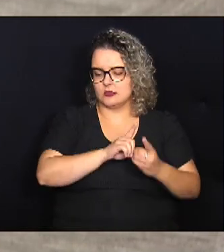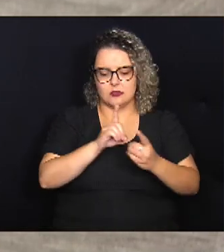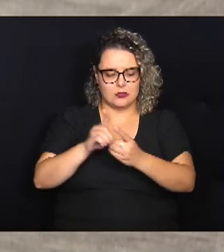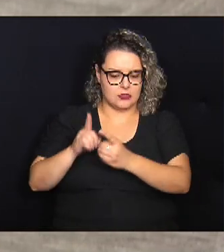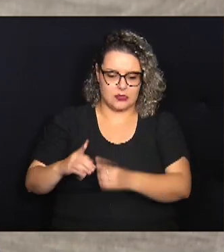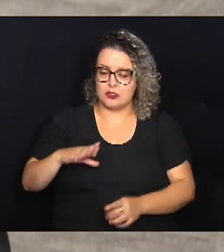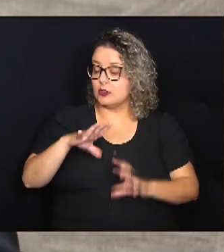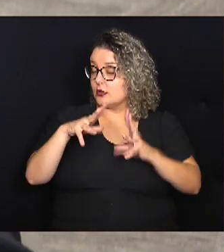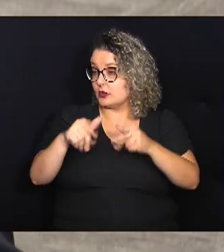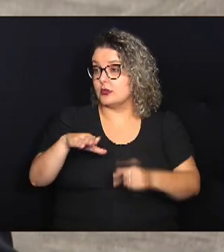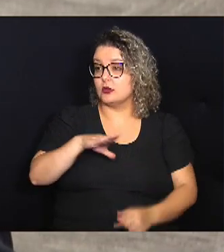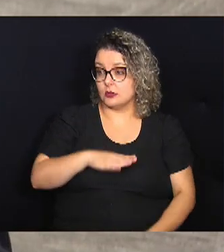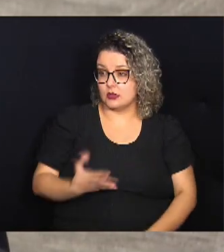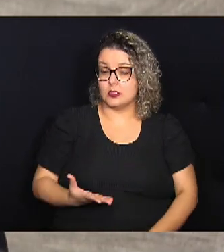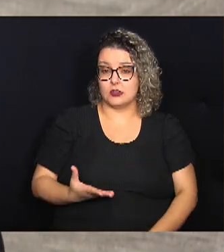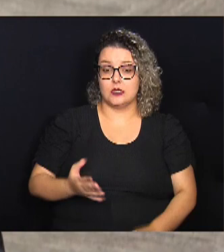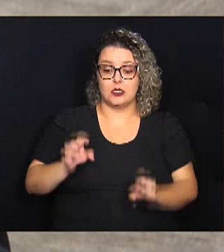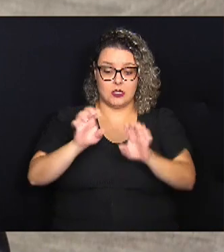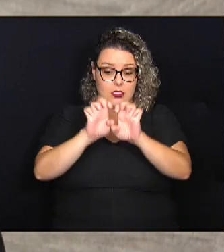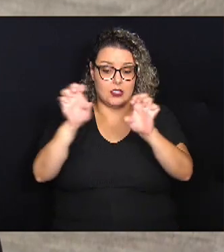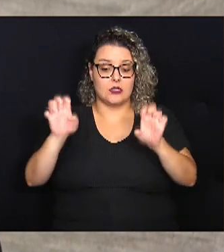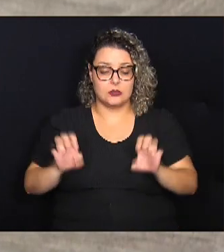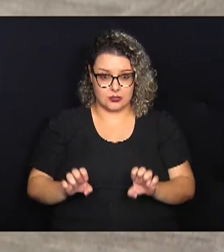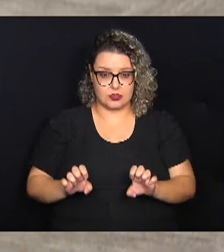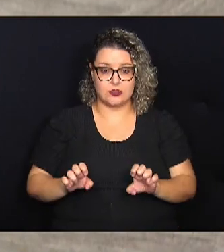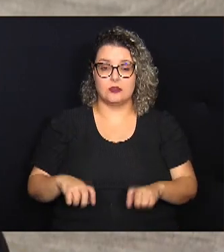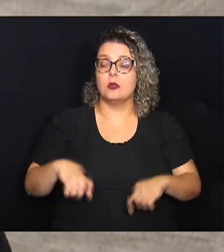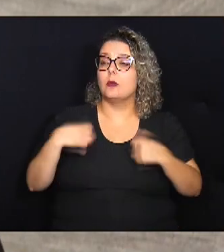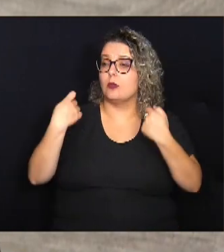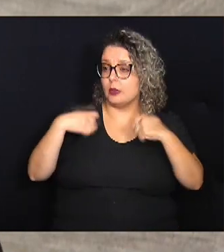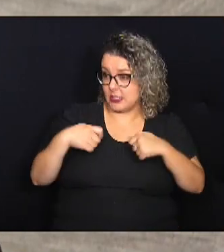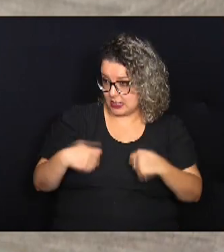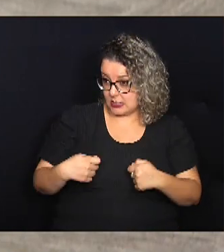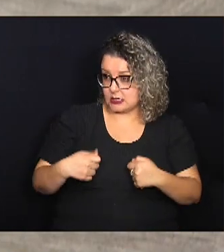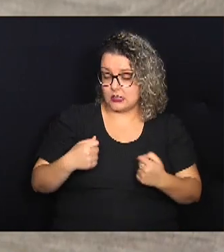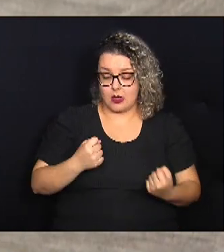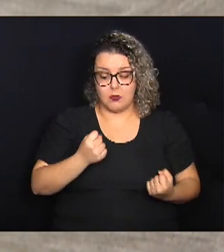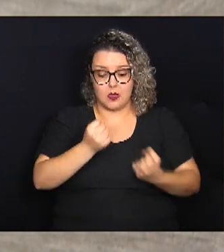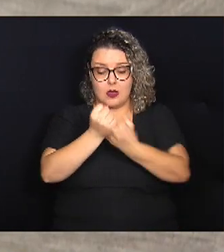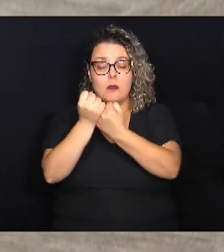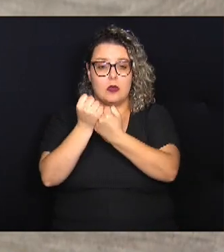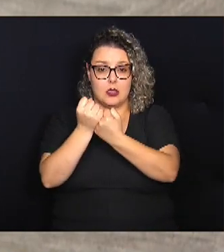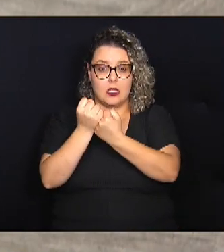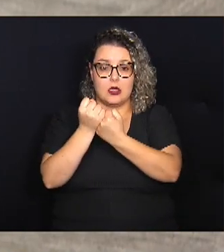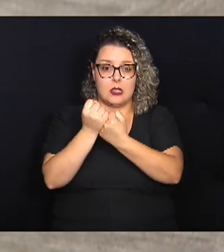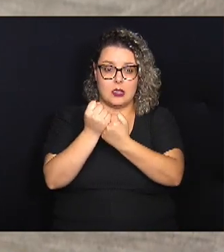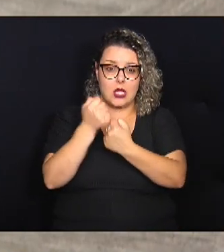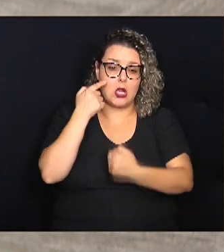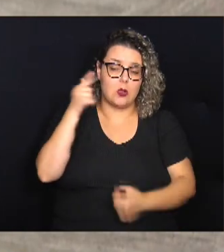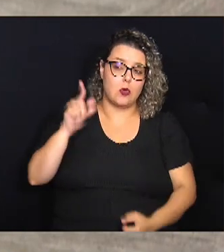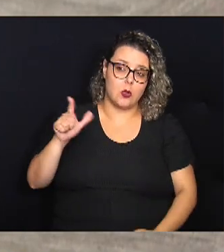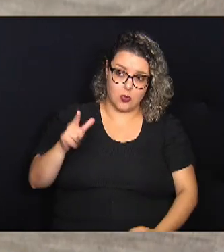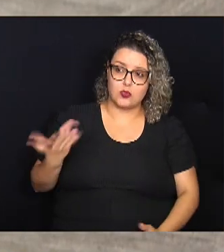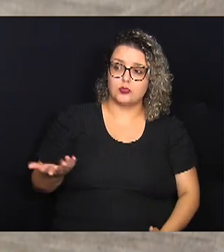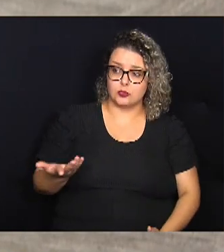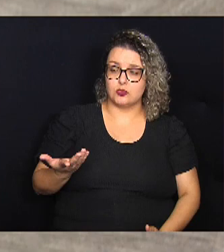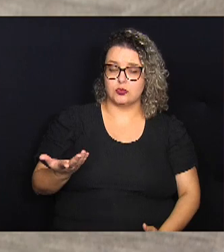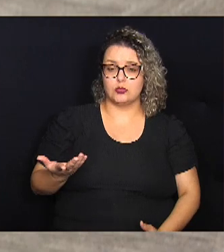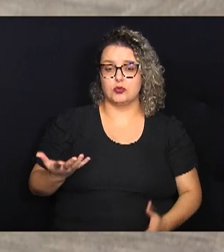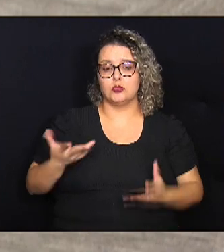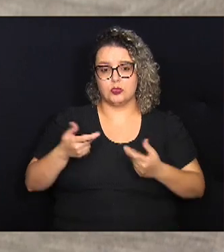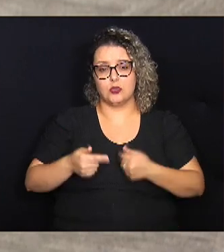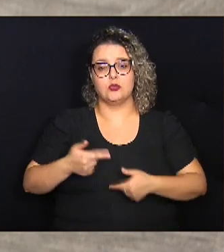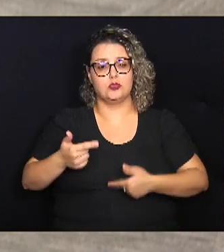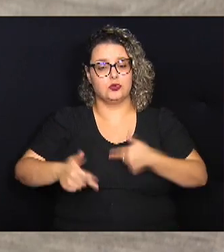cidade. E essa estrutura ela é necessária para apoiar, obviamente, da retaguarda, né, para que os vereadores